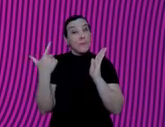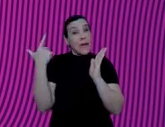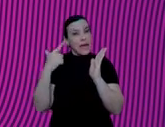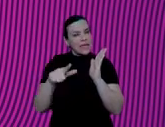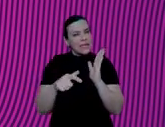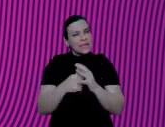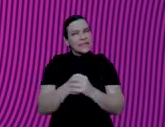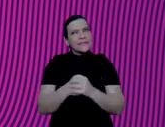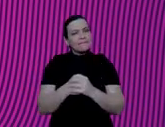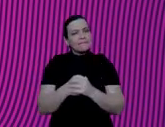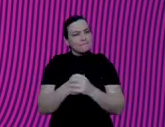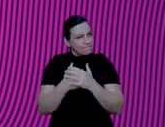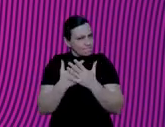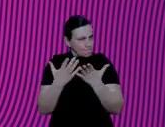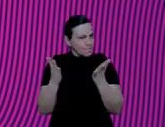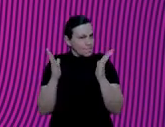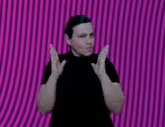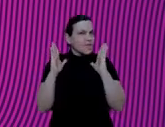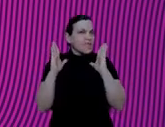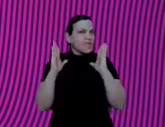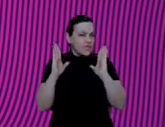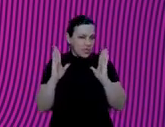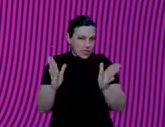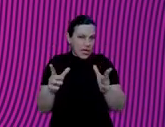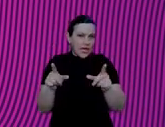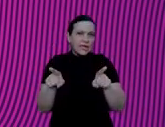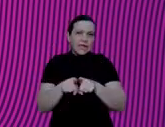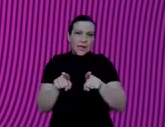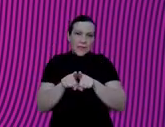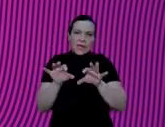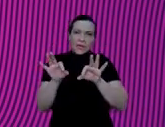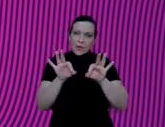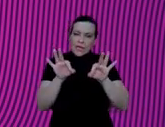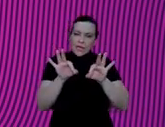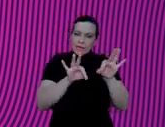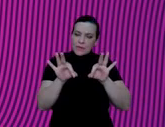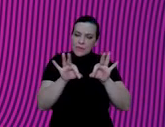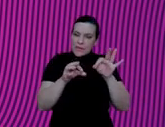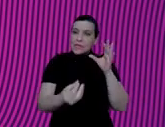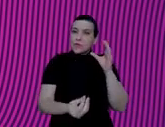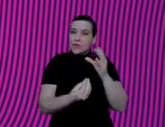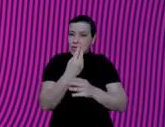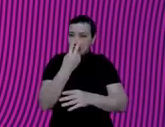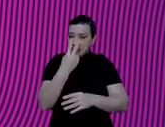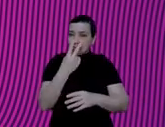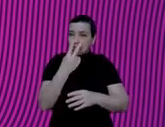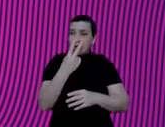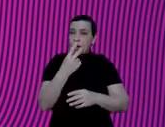certa forma, já esteve envolvido na elaboração de políticas públicas, a